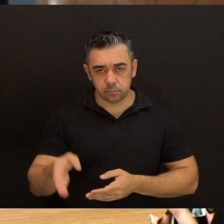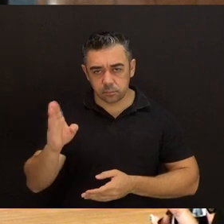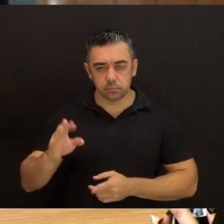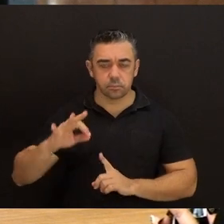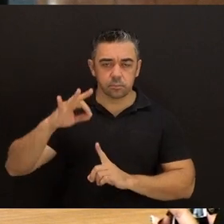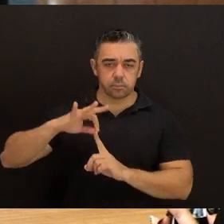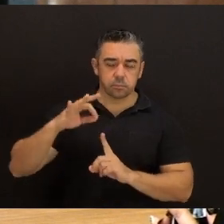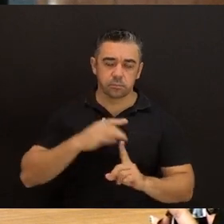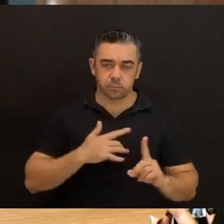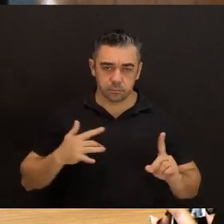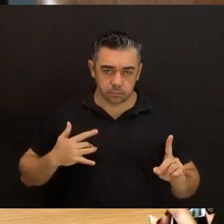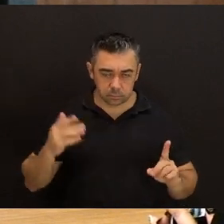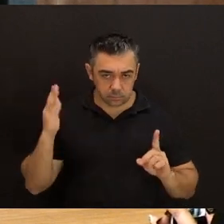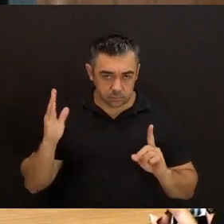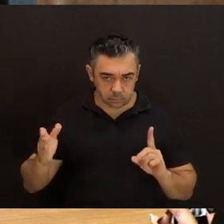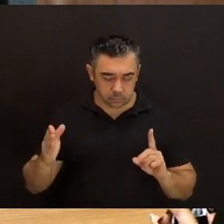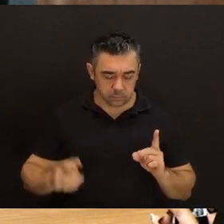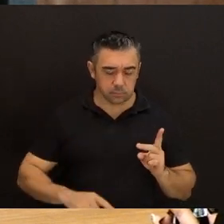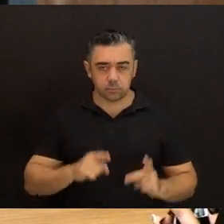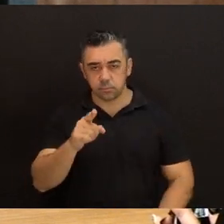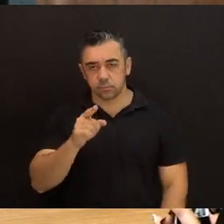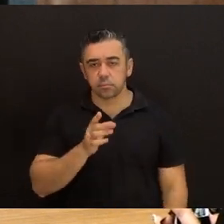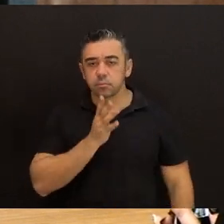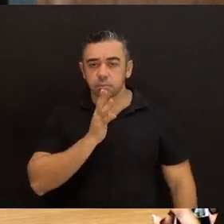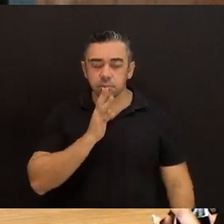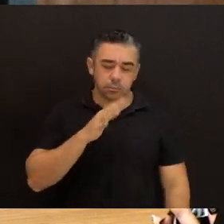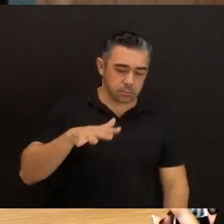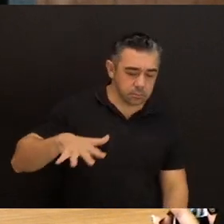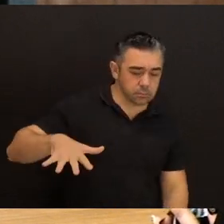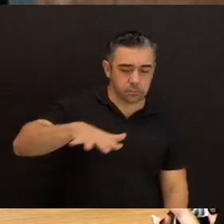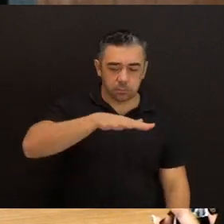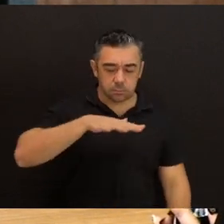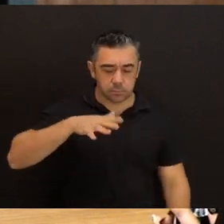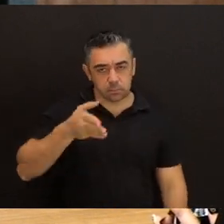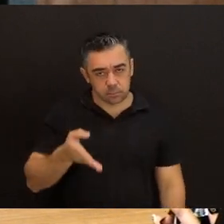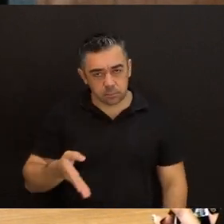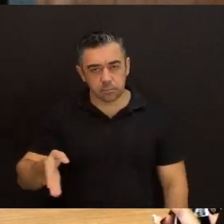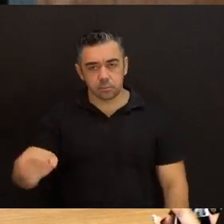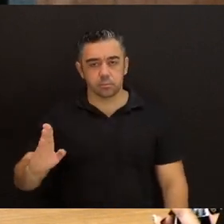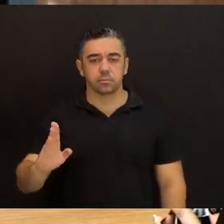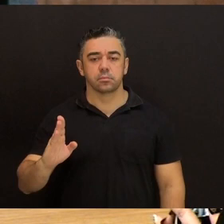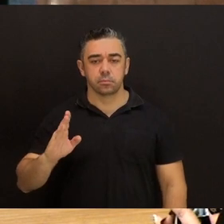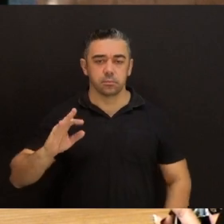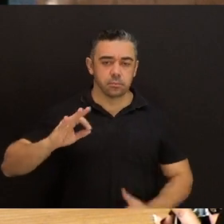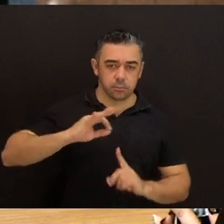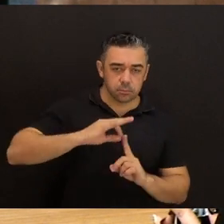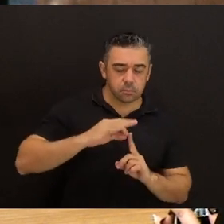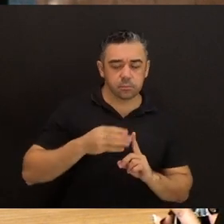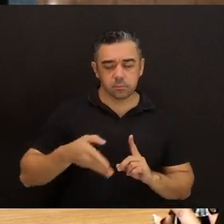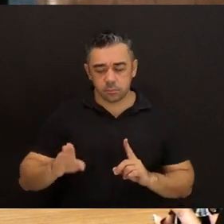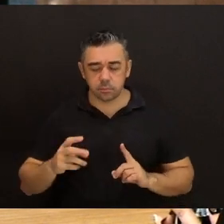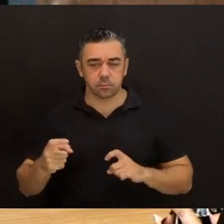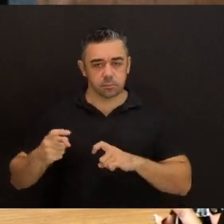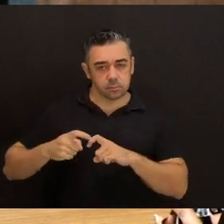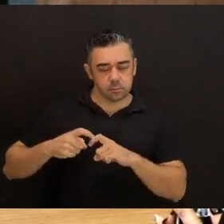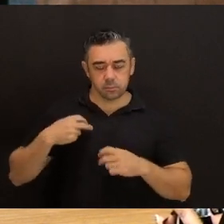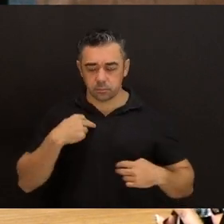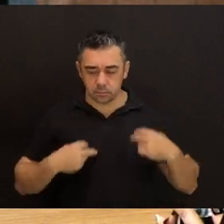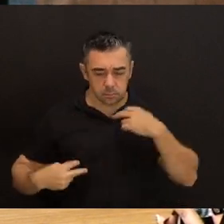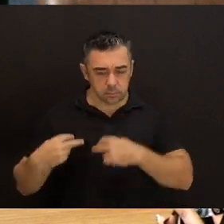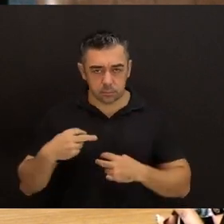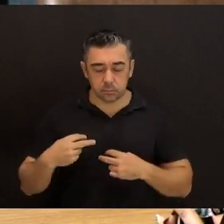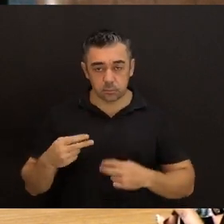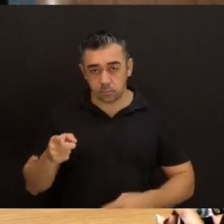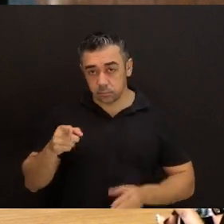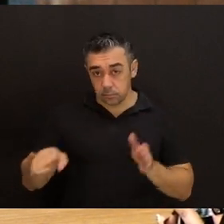básica de saúde você que conhece a região Ali vai lá na unidade básica vai fazer sua consulta o seu exame se você